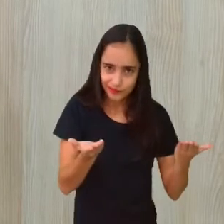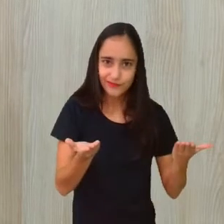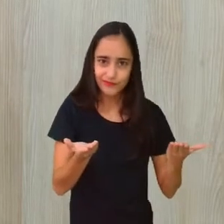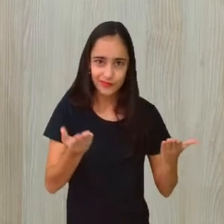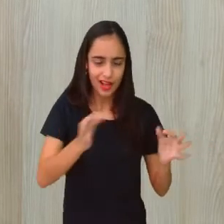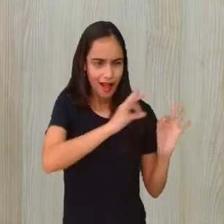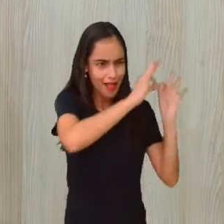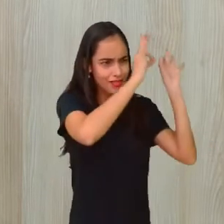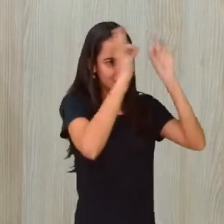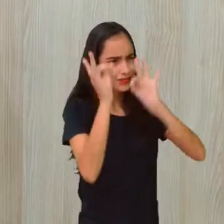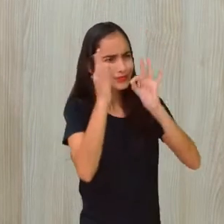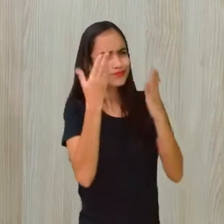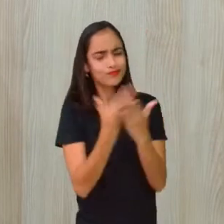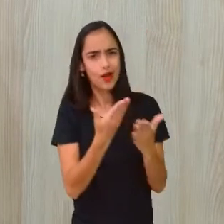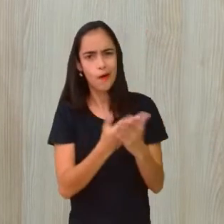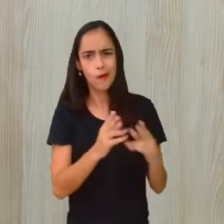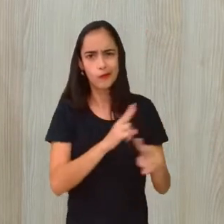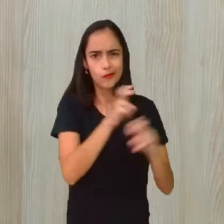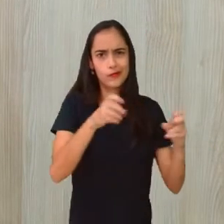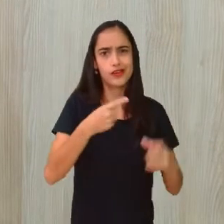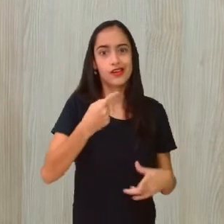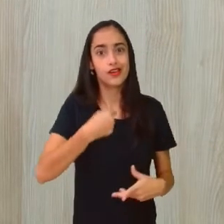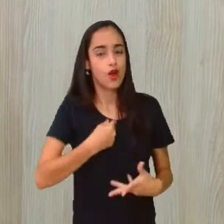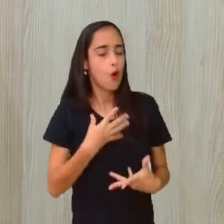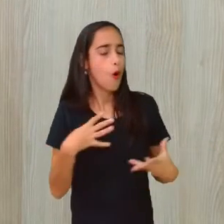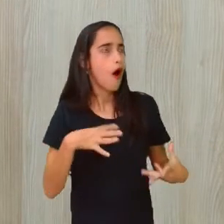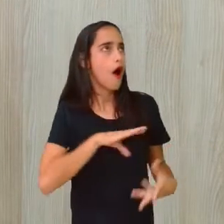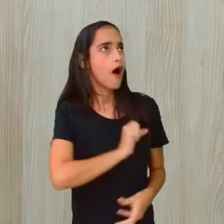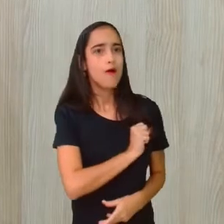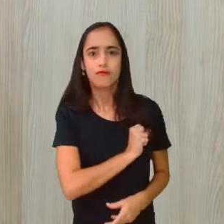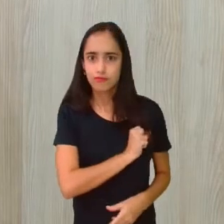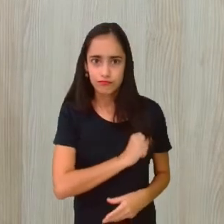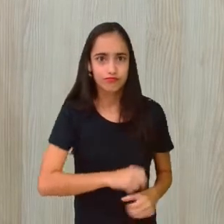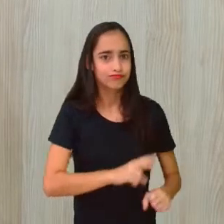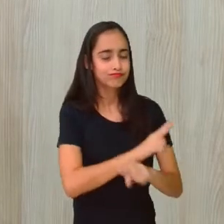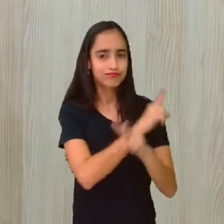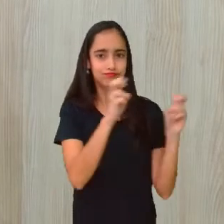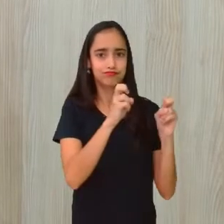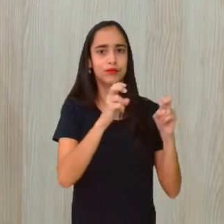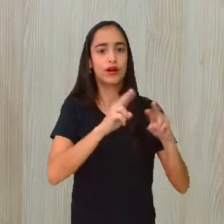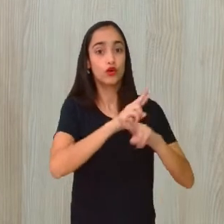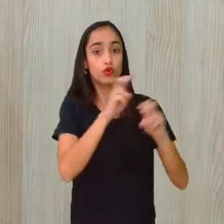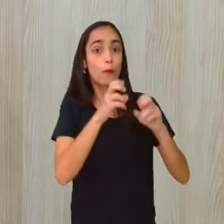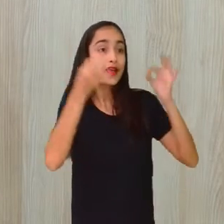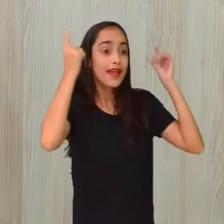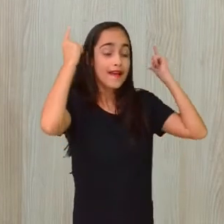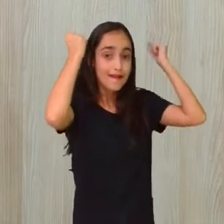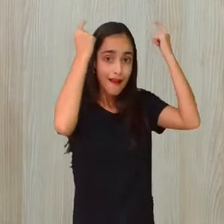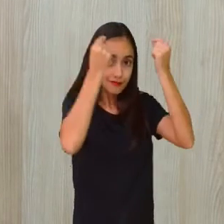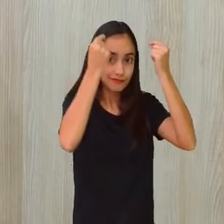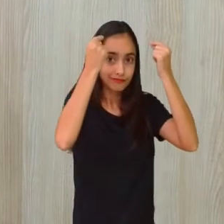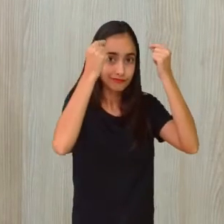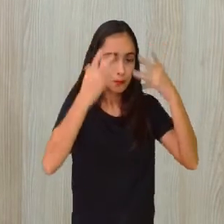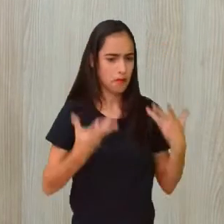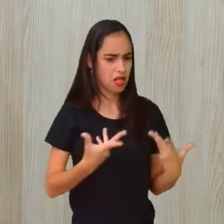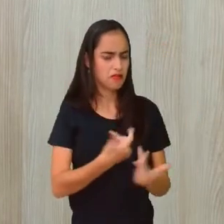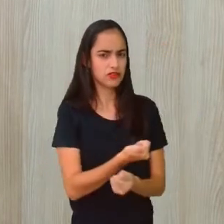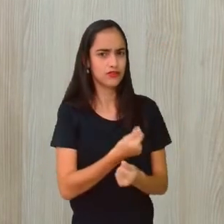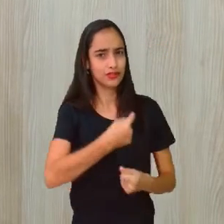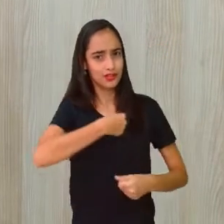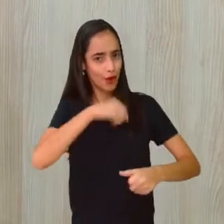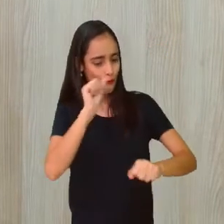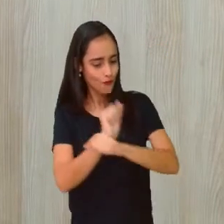sobre um assunto que eu adoro, que é a Grécia, né? É maravilhoso. E estou esperando vocês